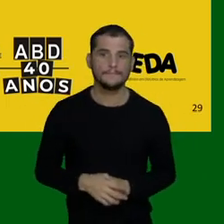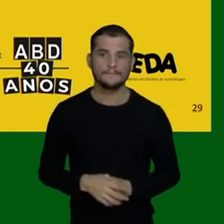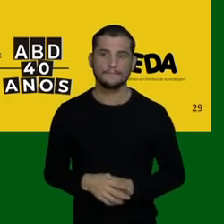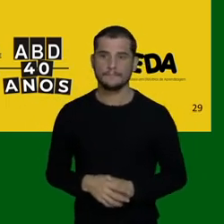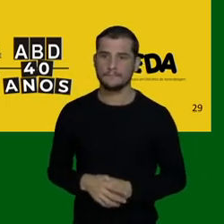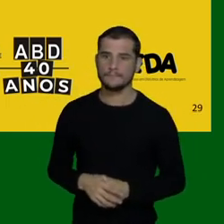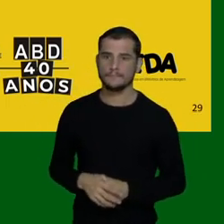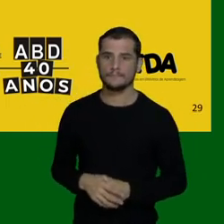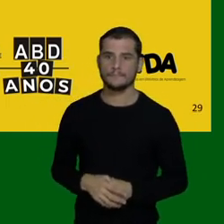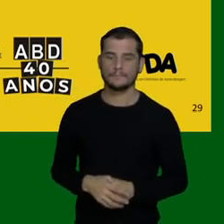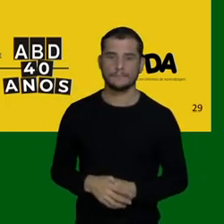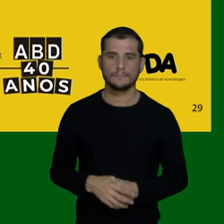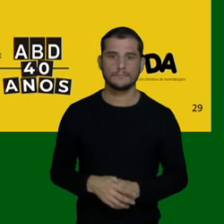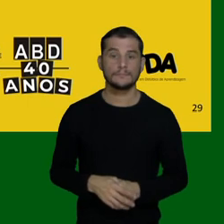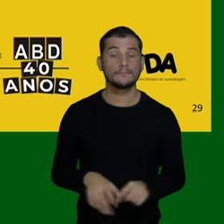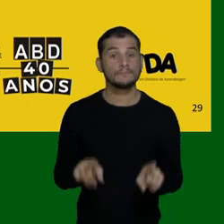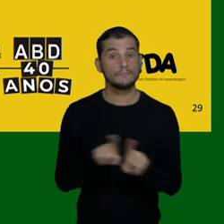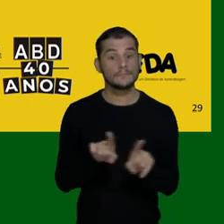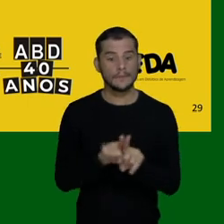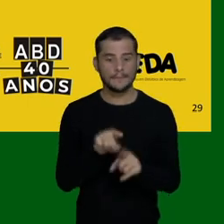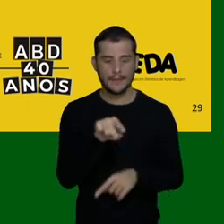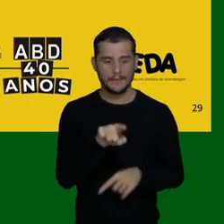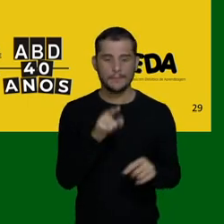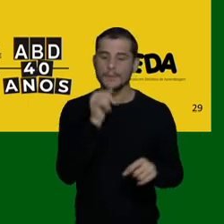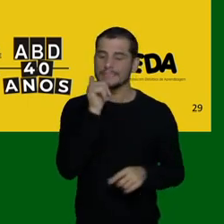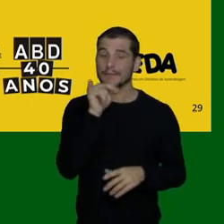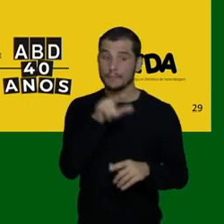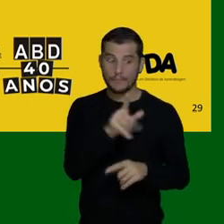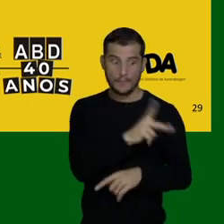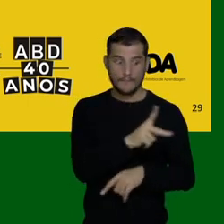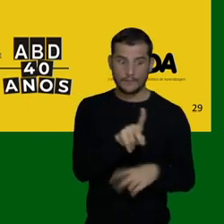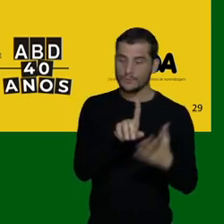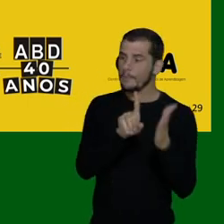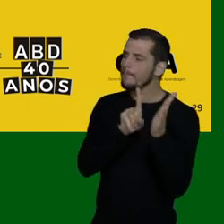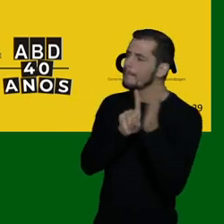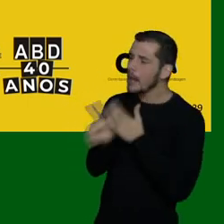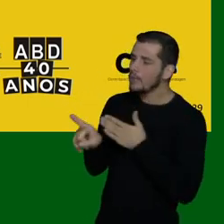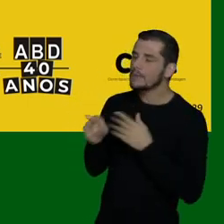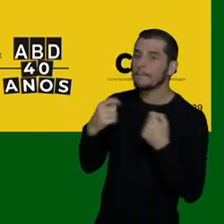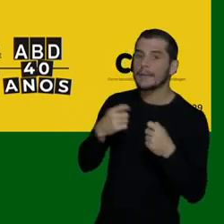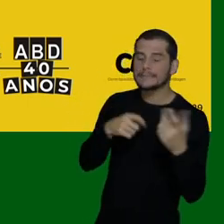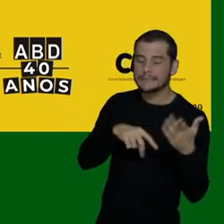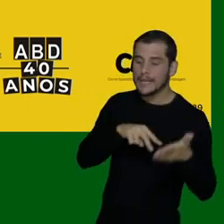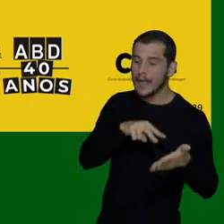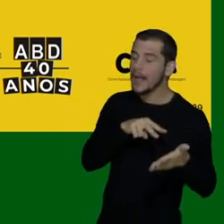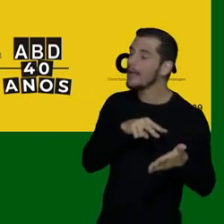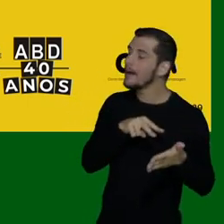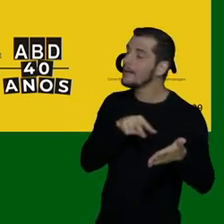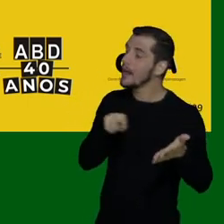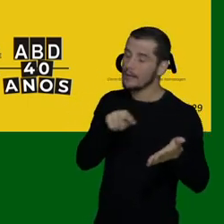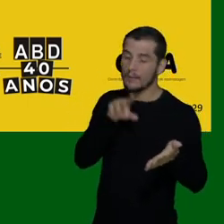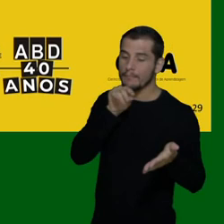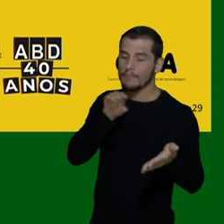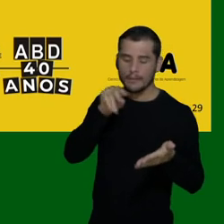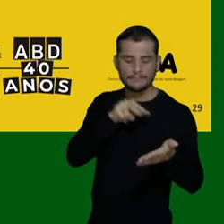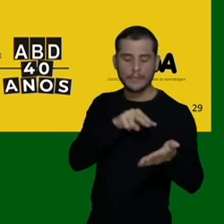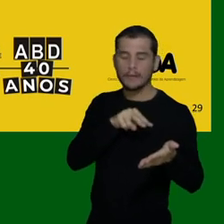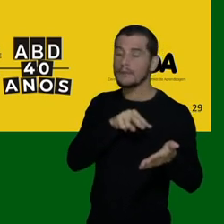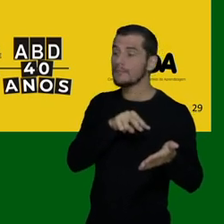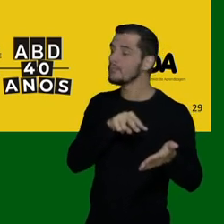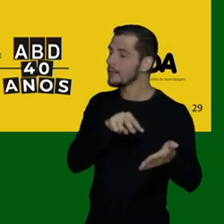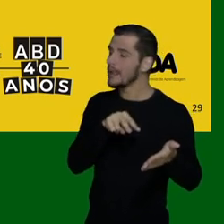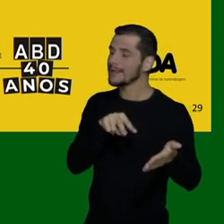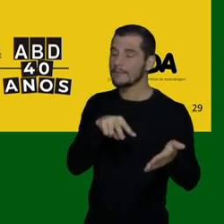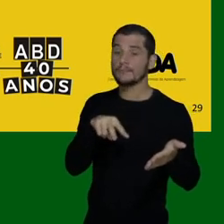próximo ler as questões PR os alunos Então tinha uma escola assim também bem tradicional de São Paulo que me